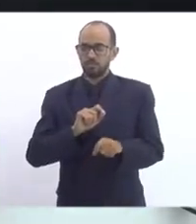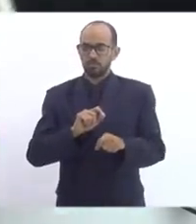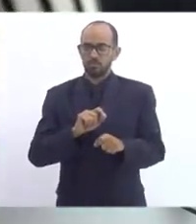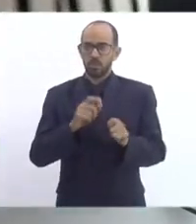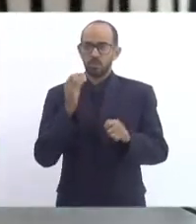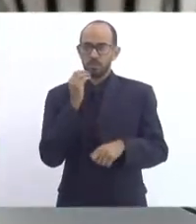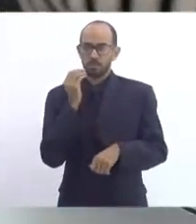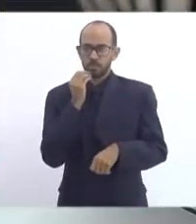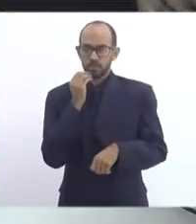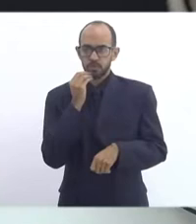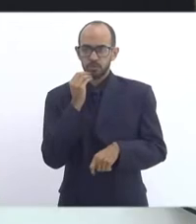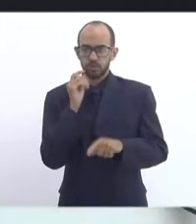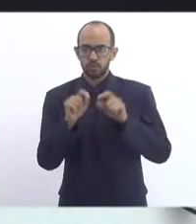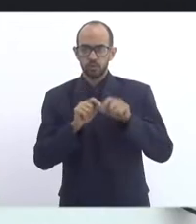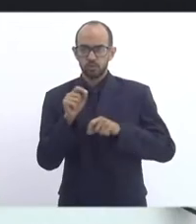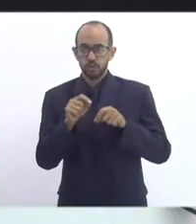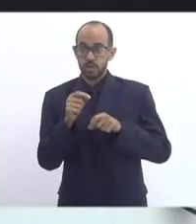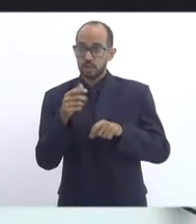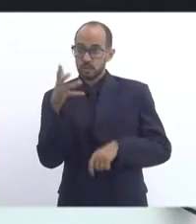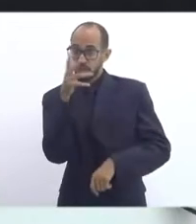poderia ser salvo